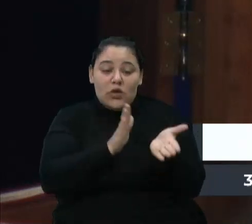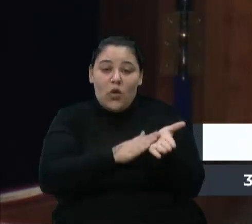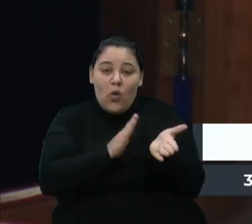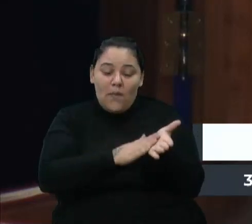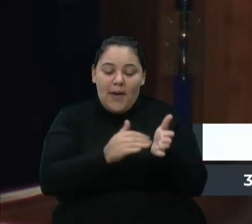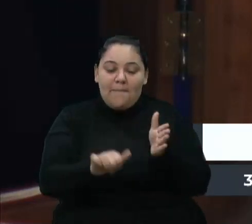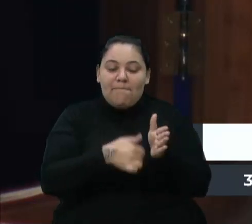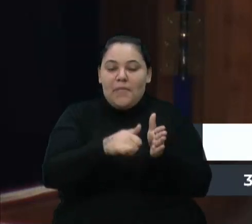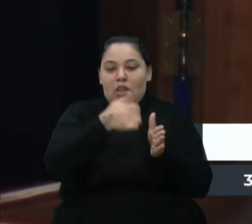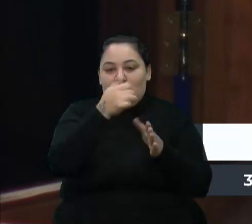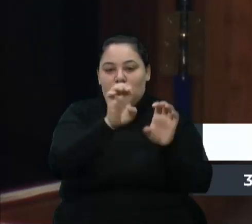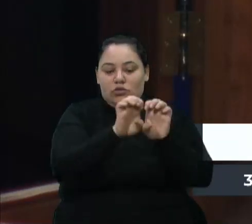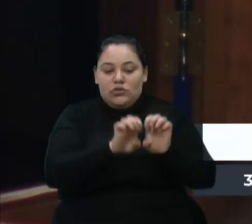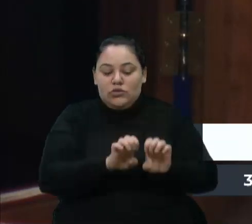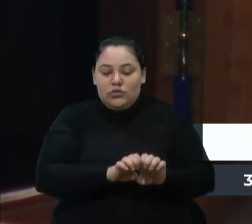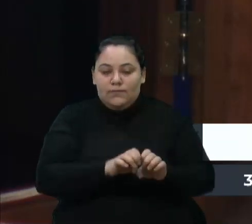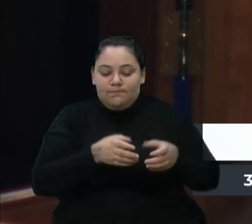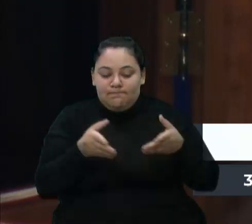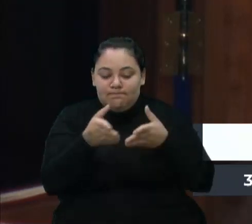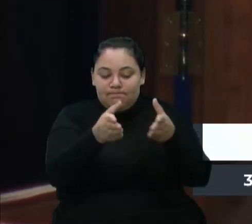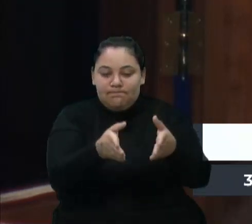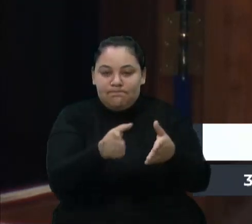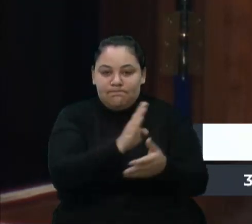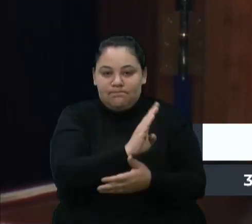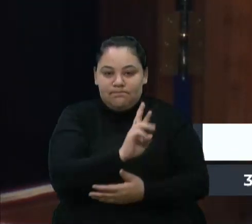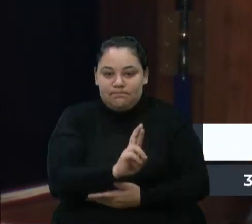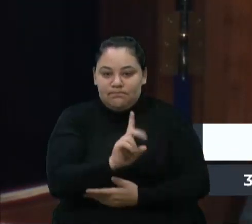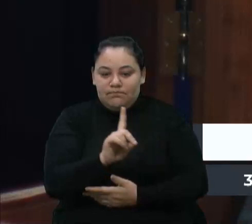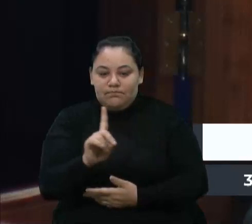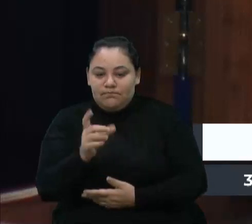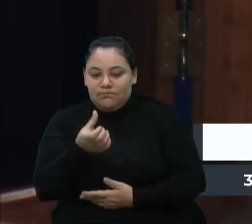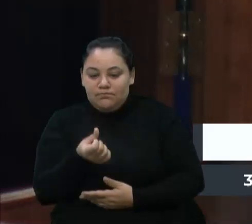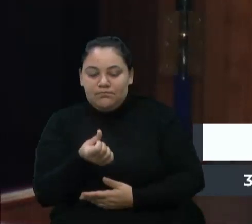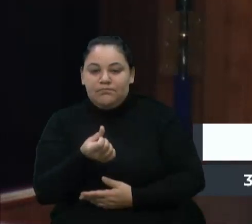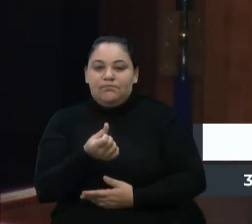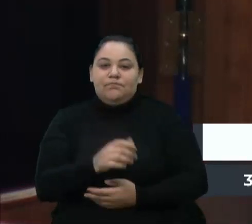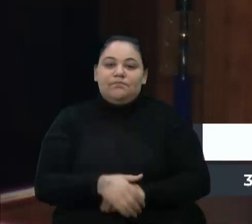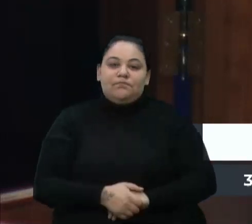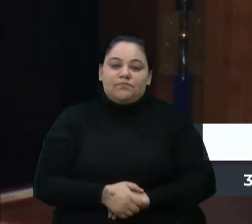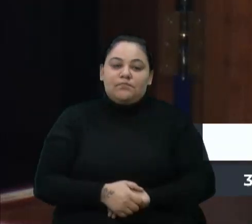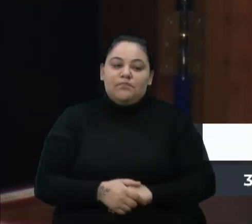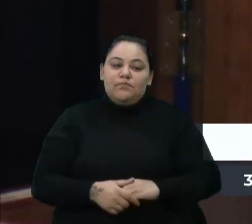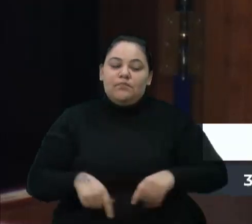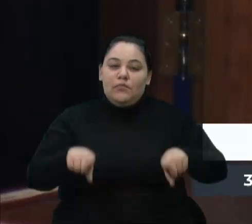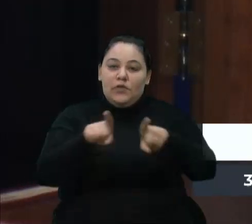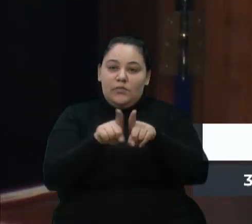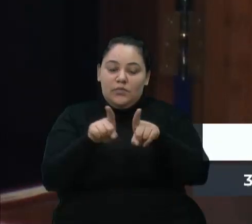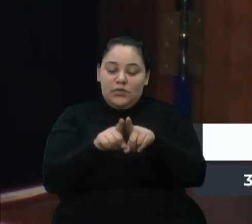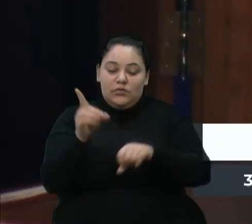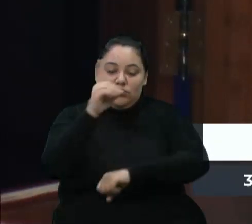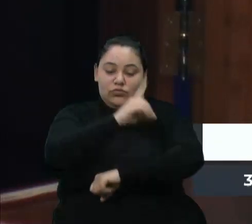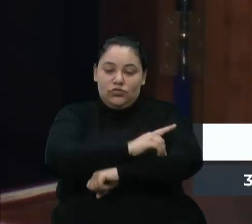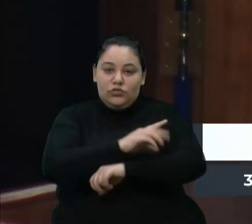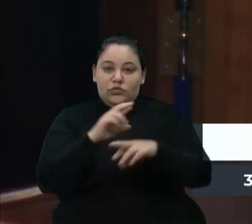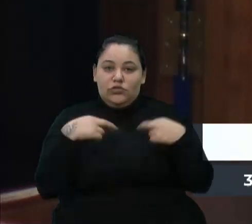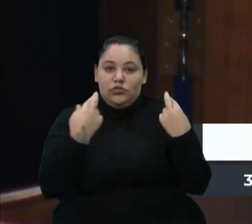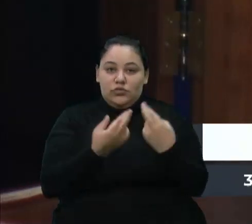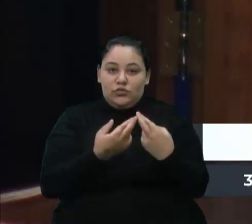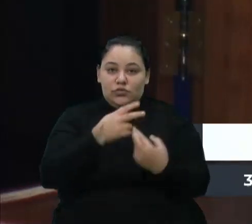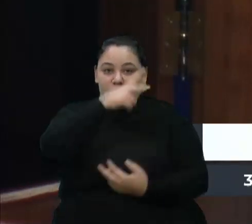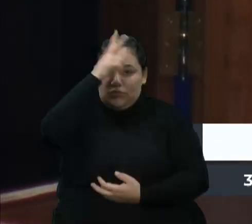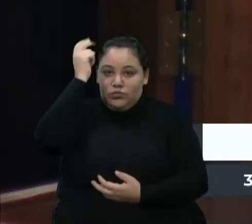essas melhorias na BR-116 e Rota do Sol. Também no dia que se reunimos com o prefeito